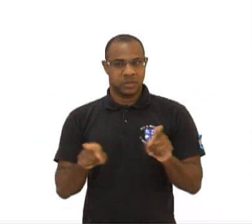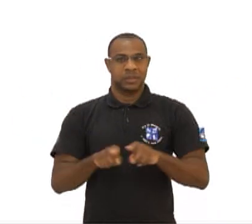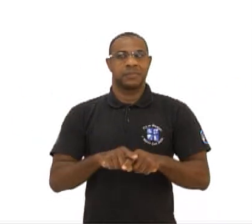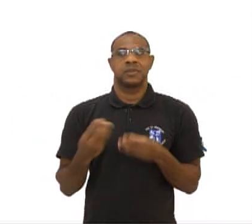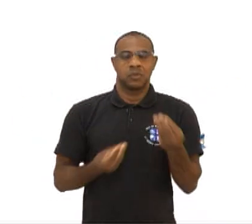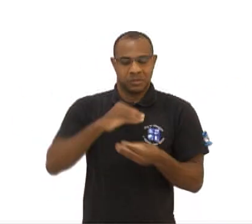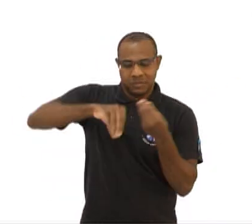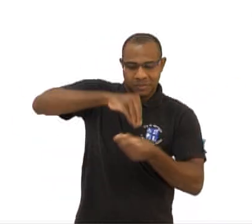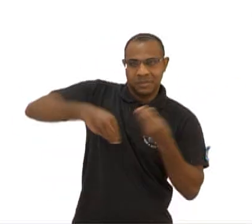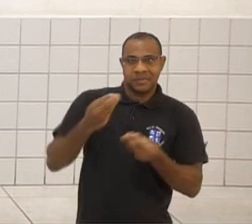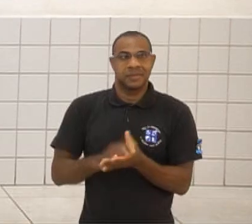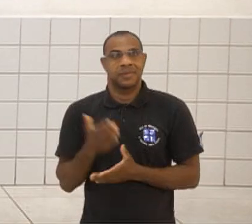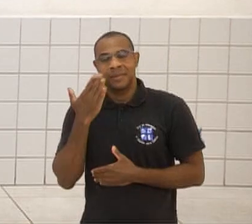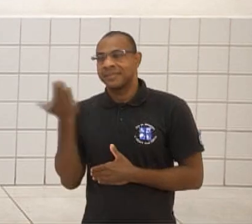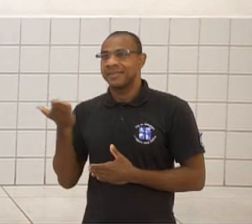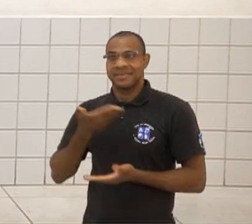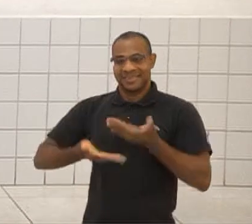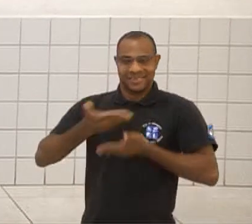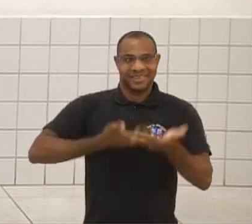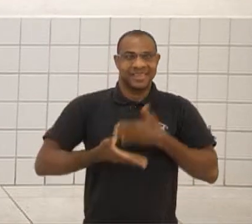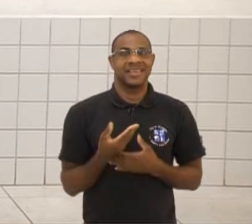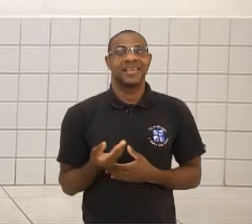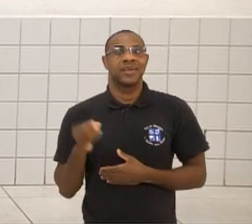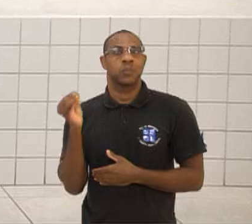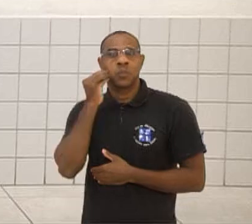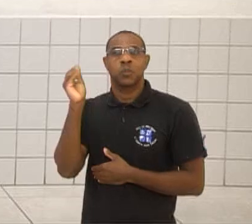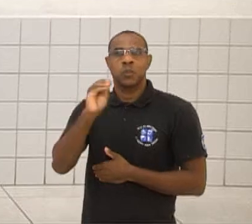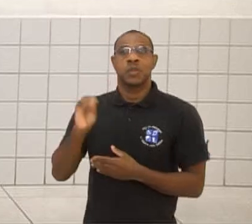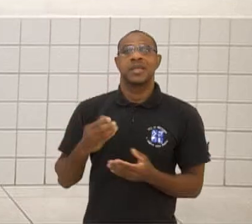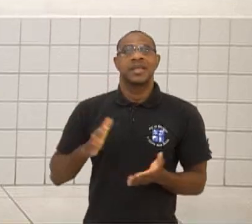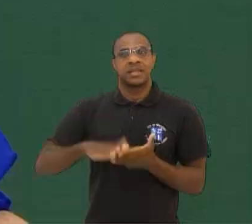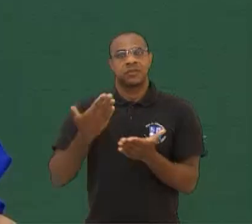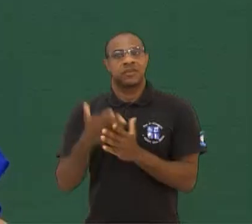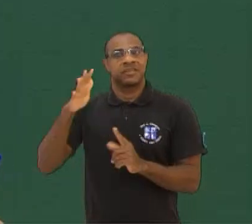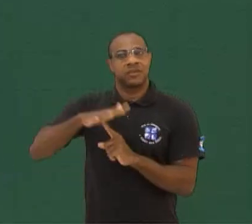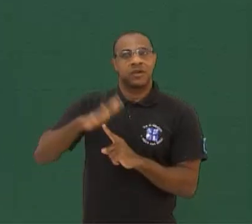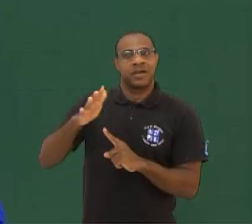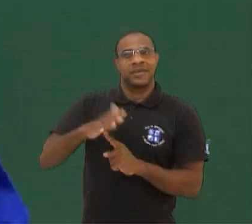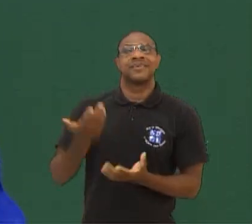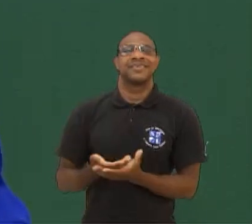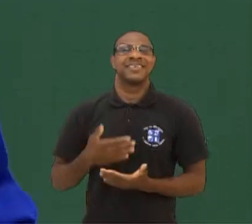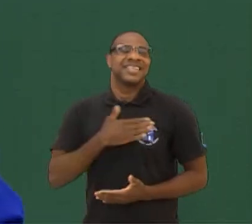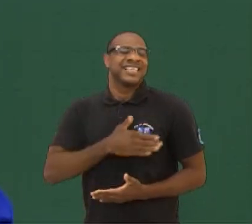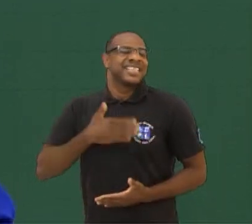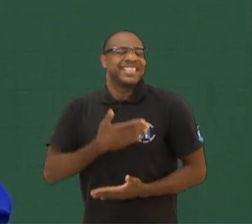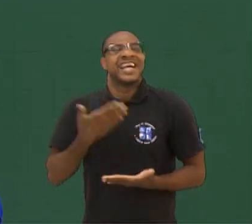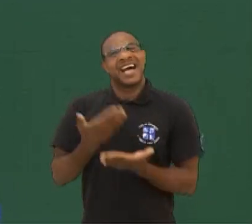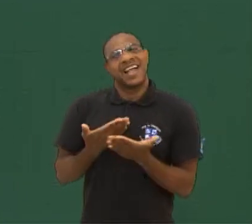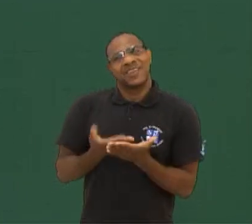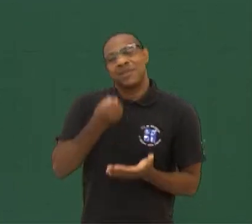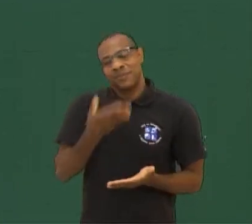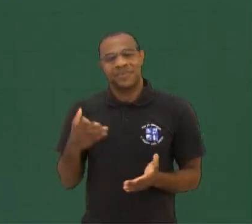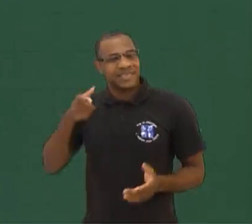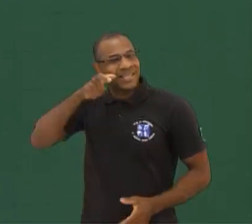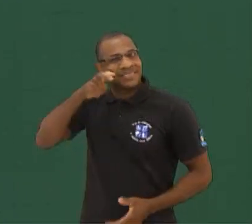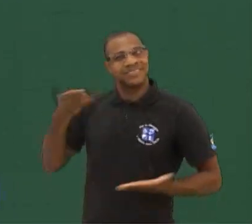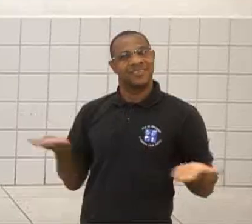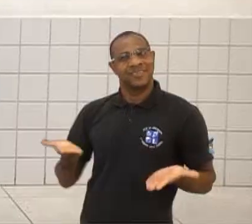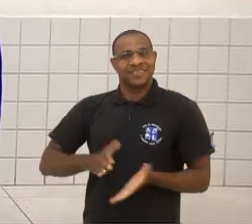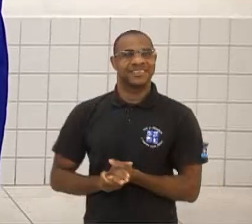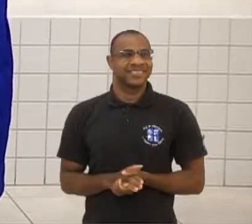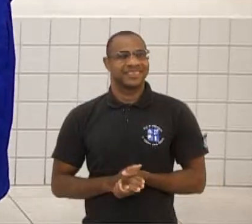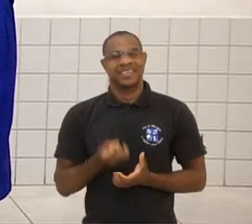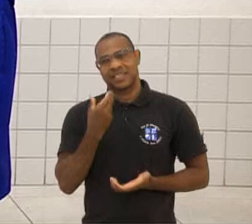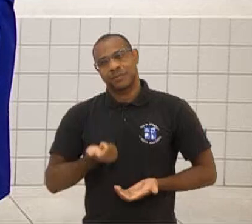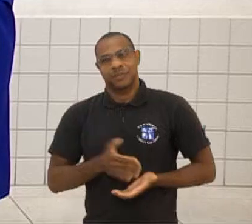já temos as primeiras interações. Mandar um beijo para o pessoal do Colégio Estadual do Paraná, meus queridos alunos. Que bom que vocês estão aqui assistindo com a gente. Ai,